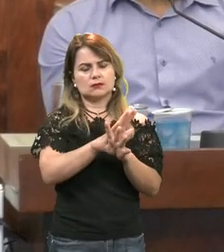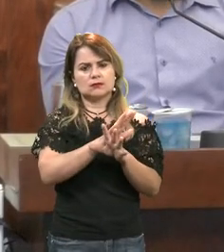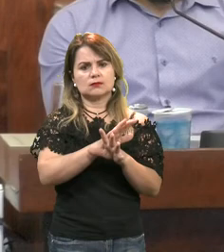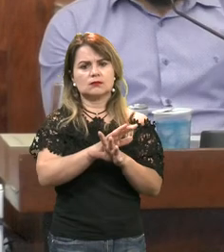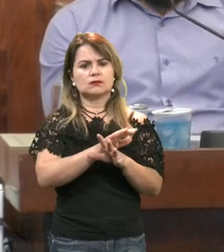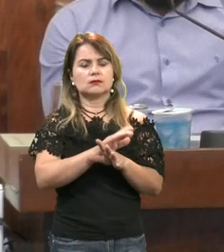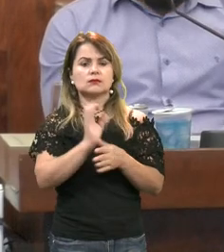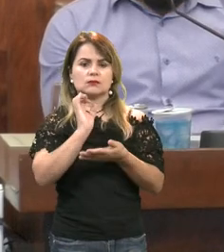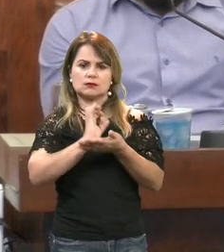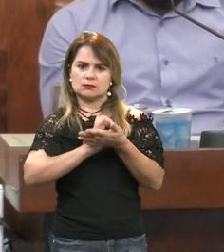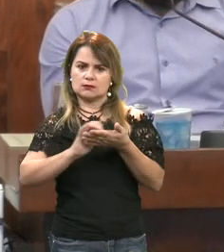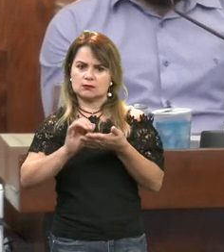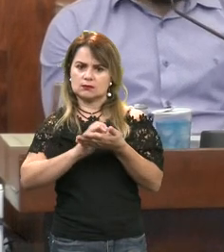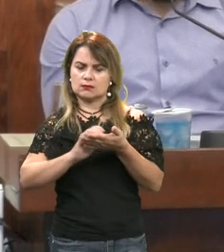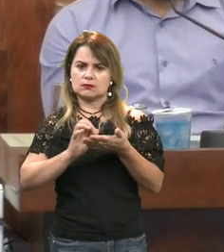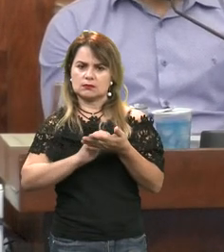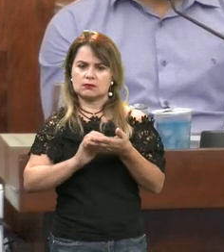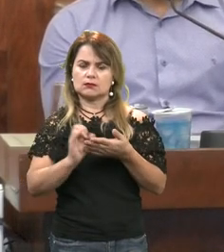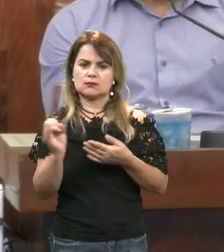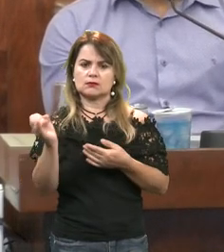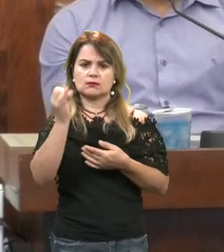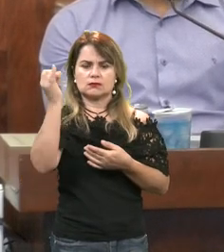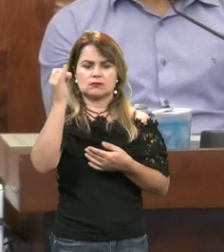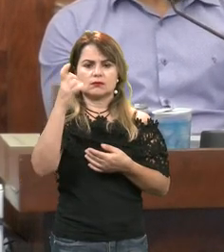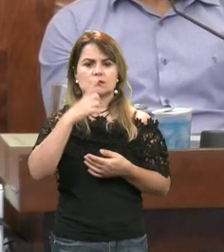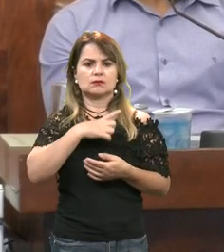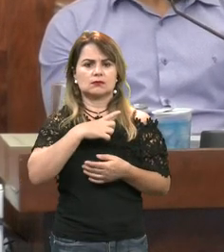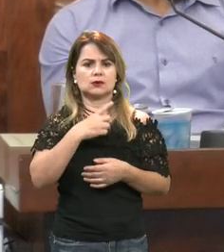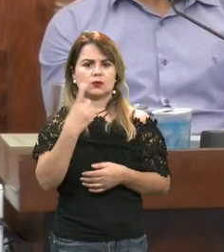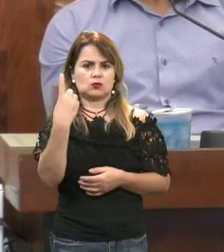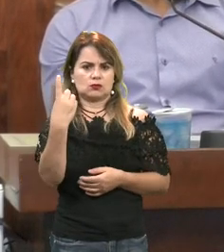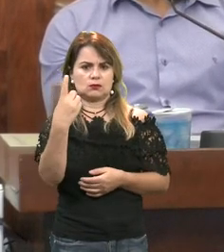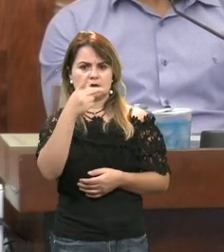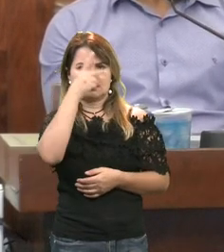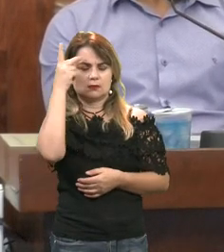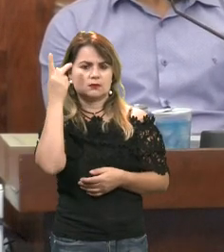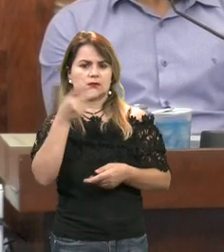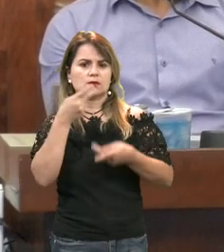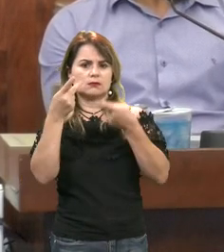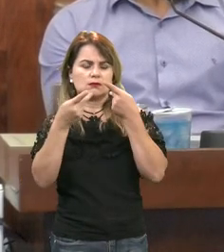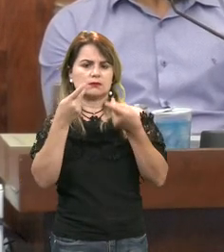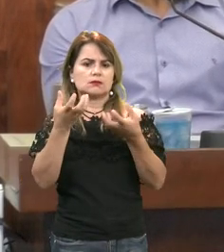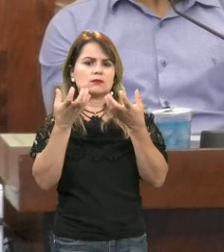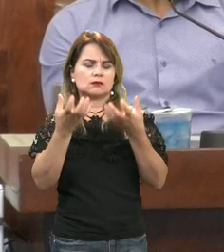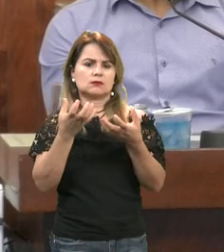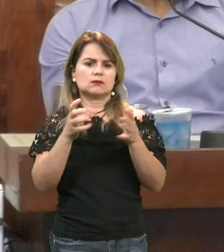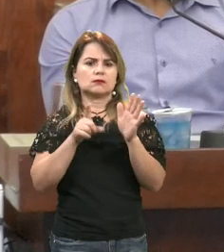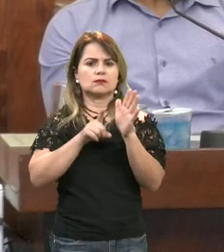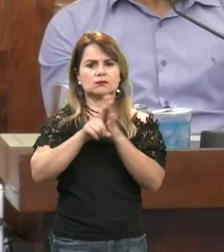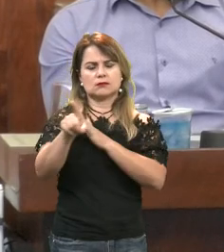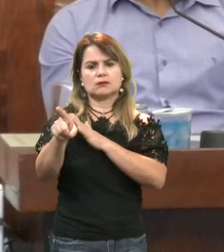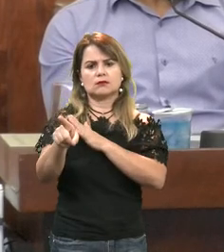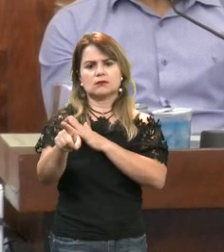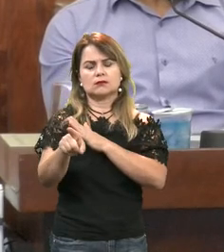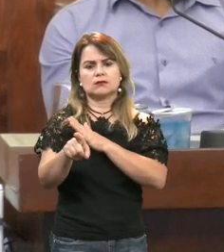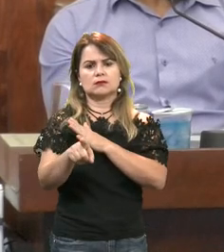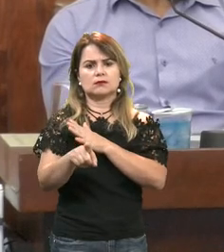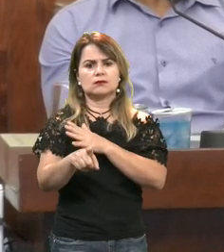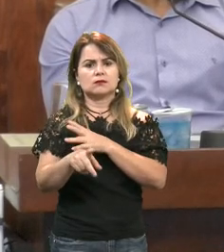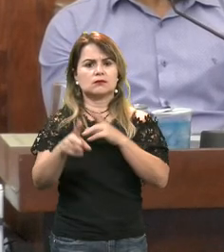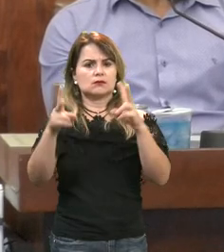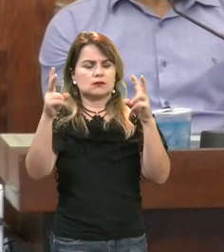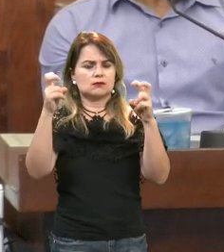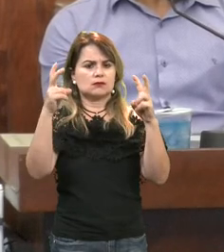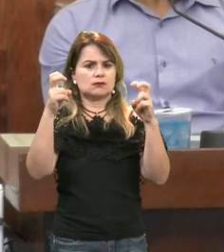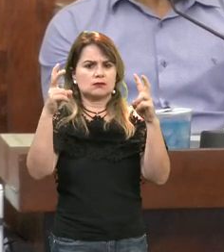a secretaria informa que há uma pessoa inscrita para formular uma perguntas relacionadas